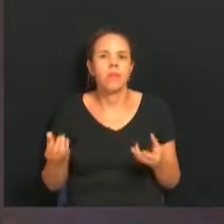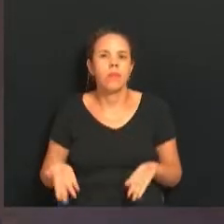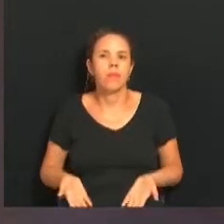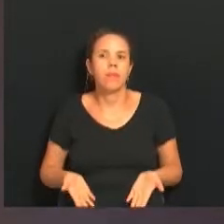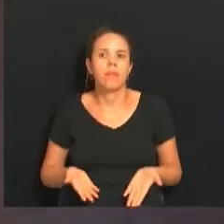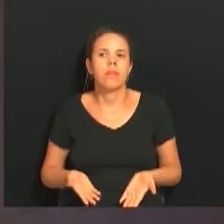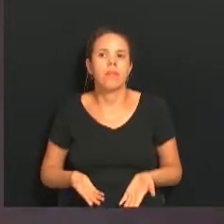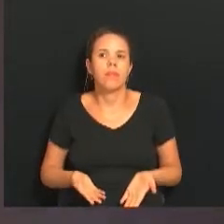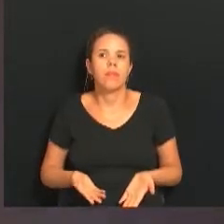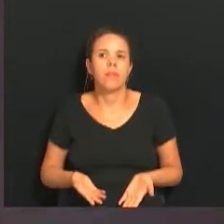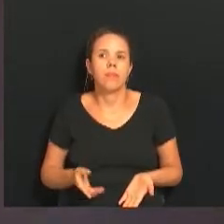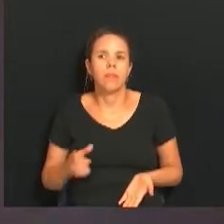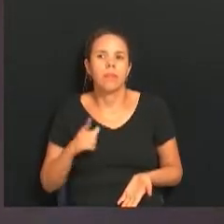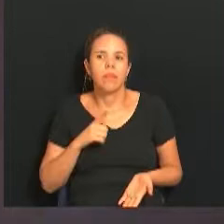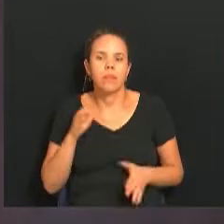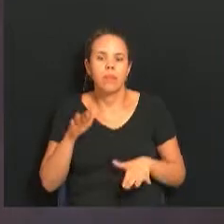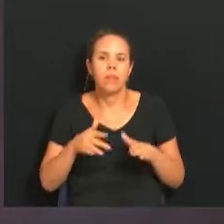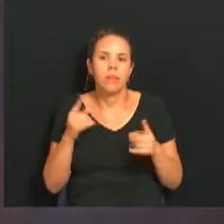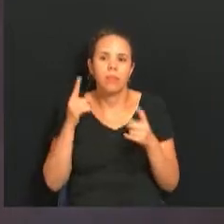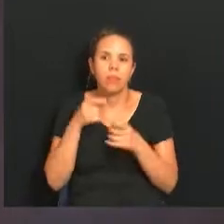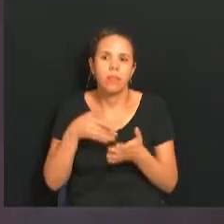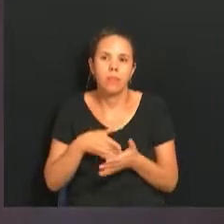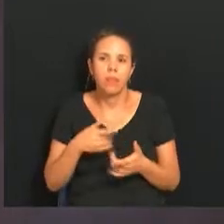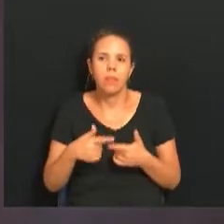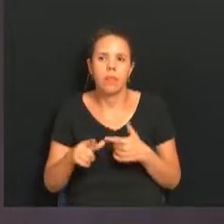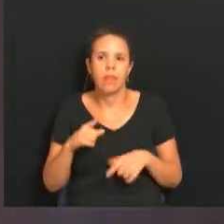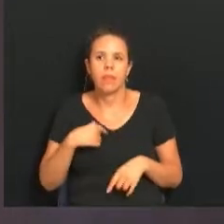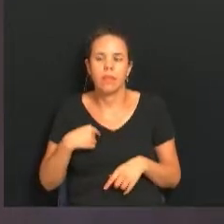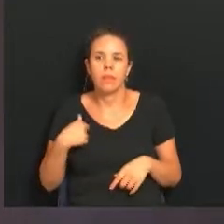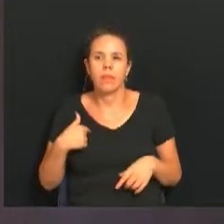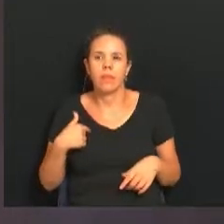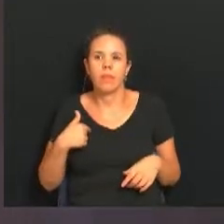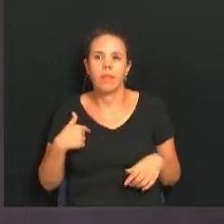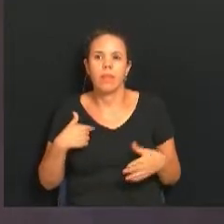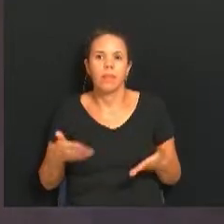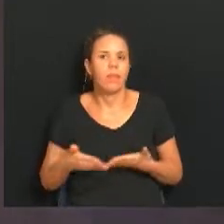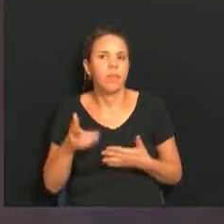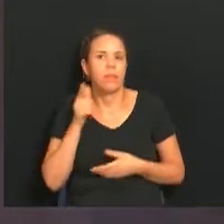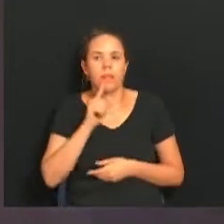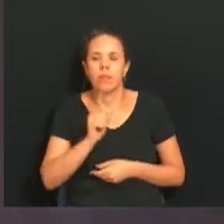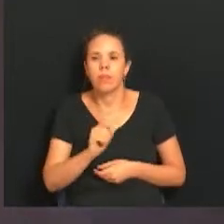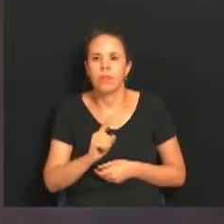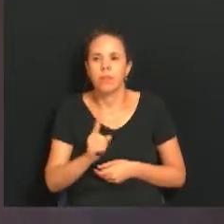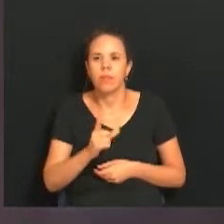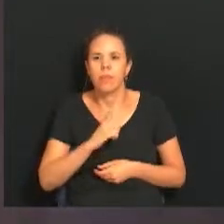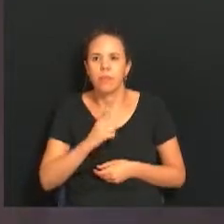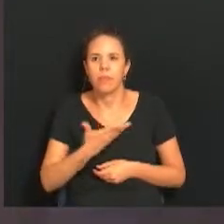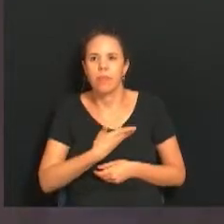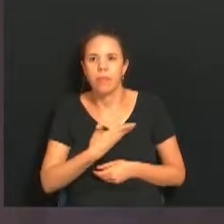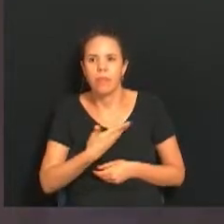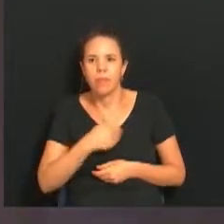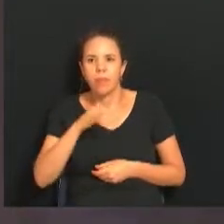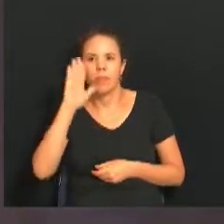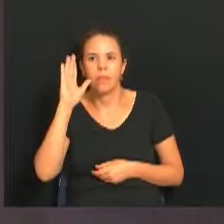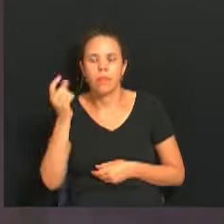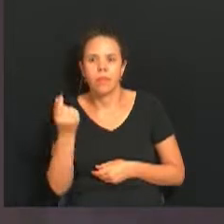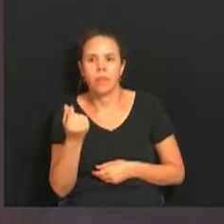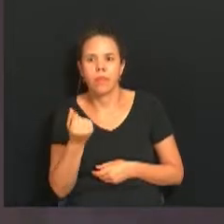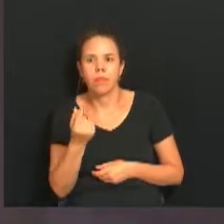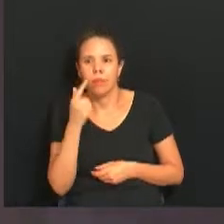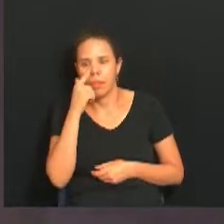gente. Se a gente tem dificuldade, porque eu sou pobre, eu não consigo, mas eu tenho amigos, eu tenho mais do que dinheiro,